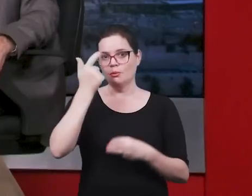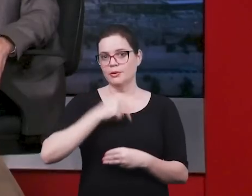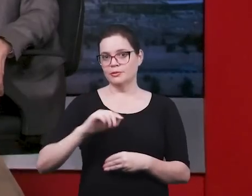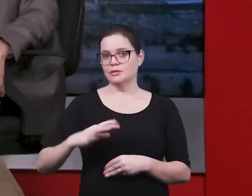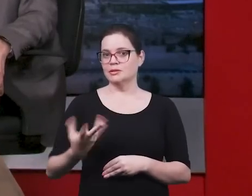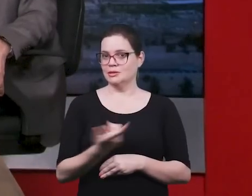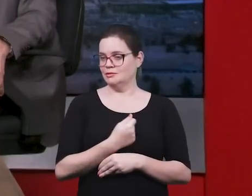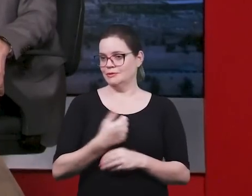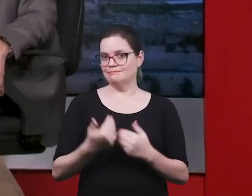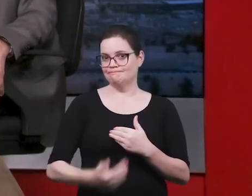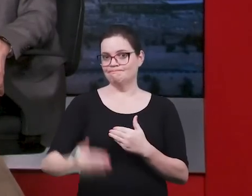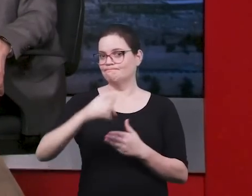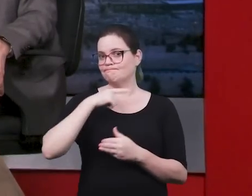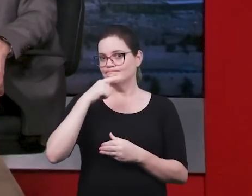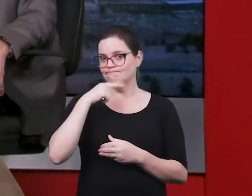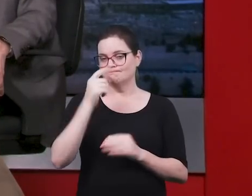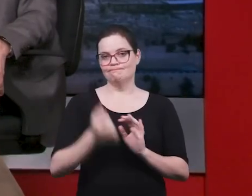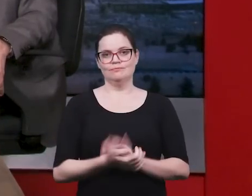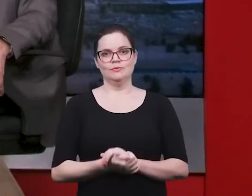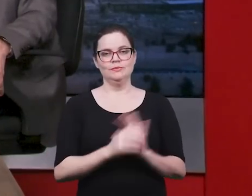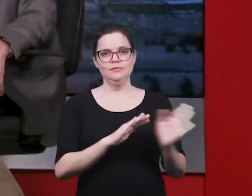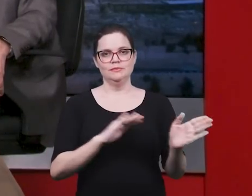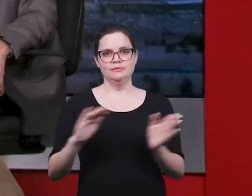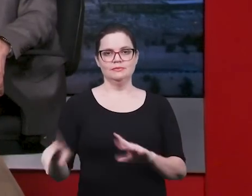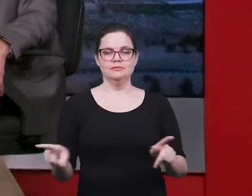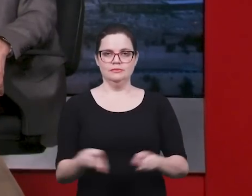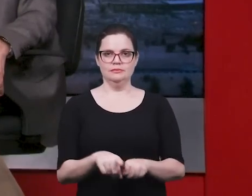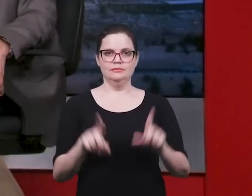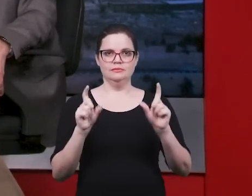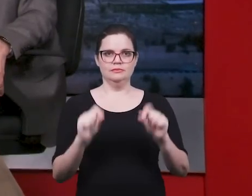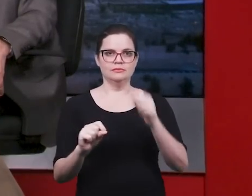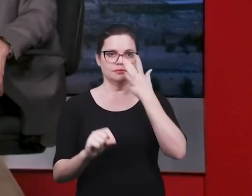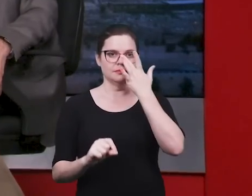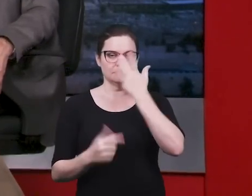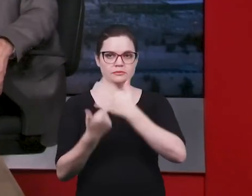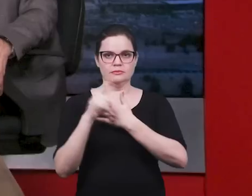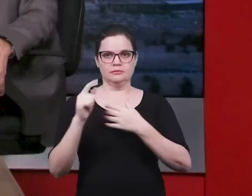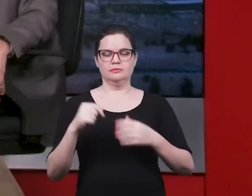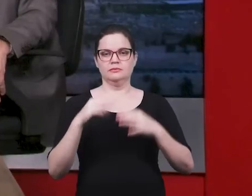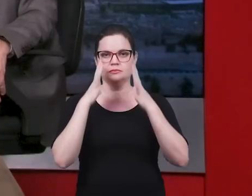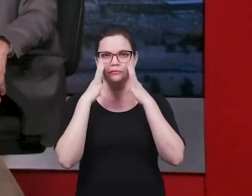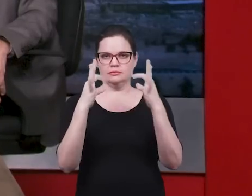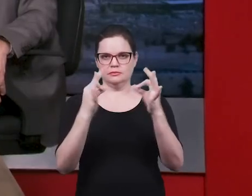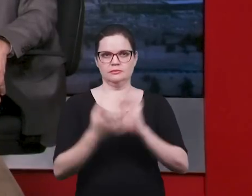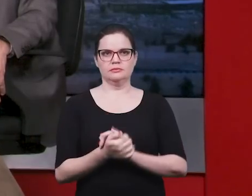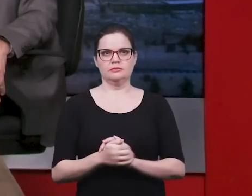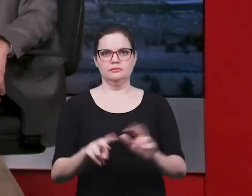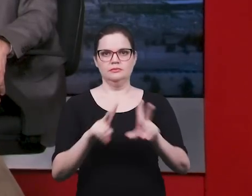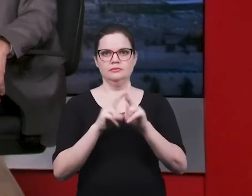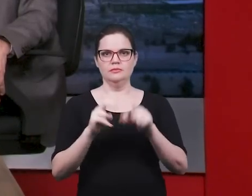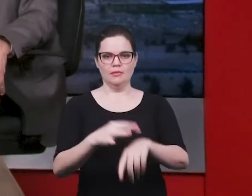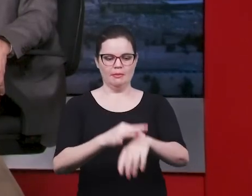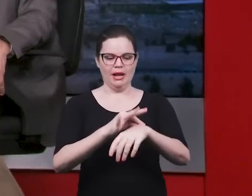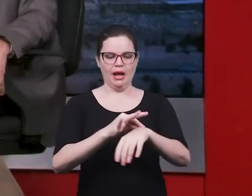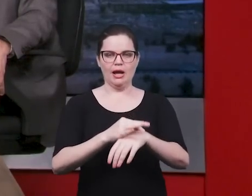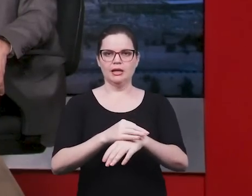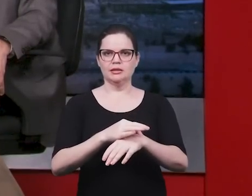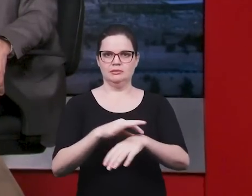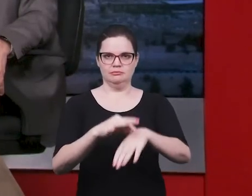Amém. Pastor Fábio, tem também uma observação aqui sobre a carne,